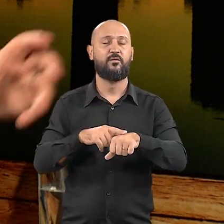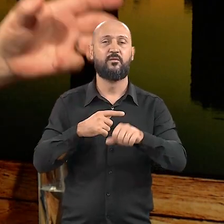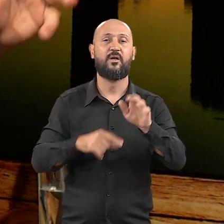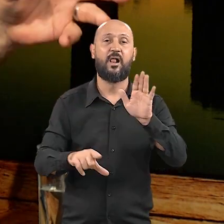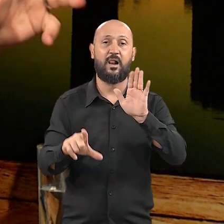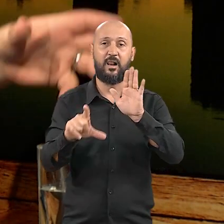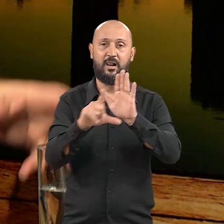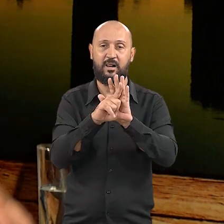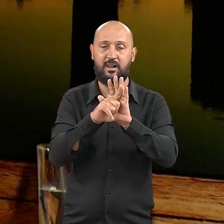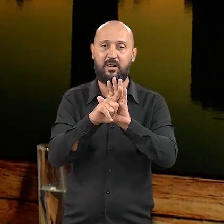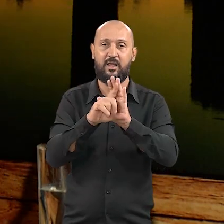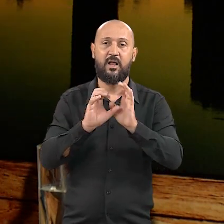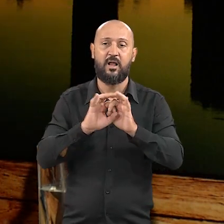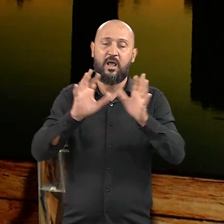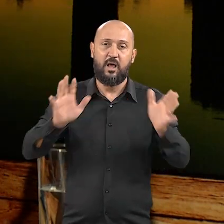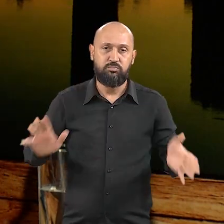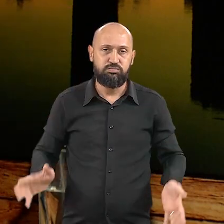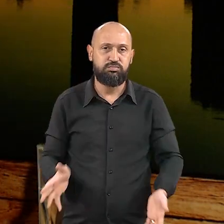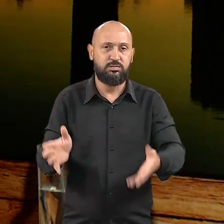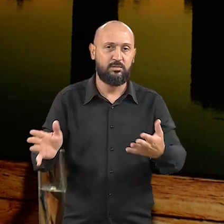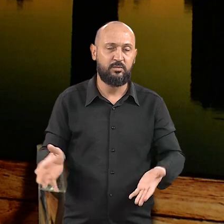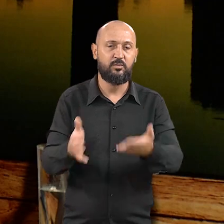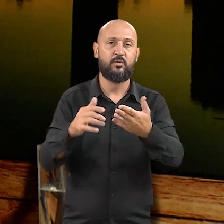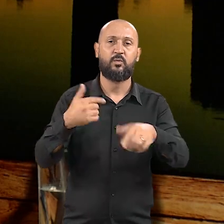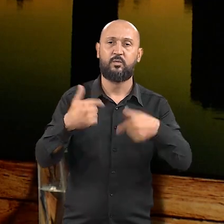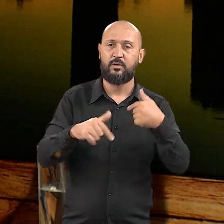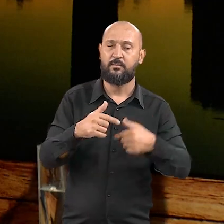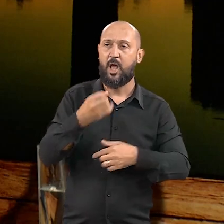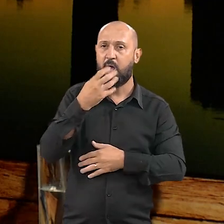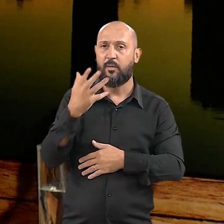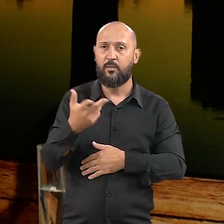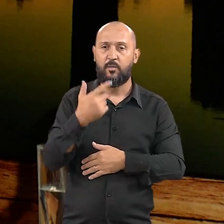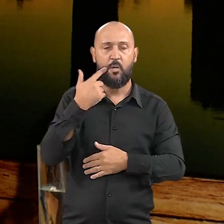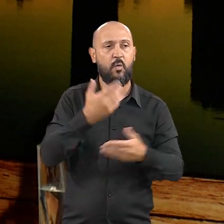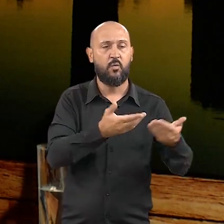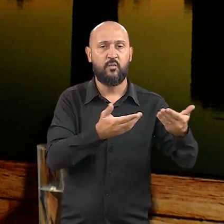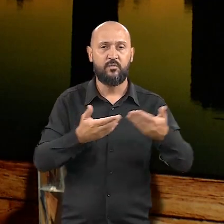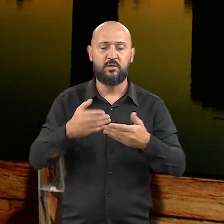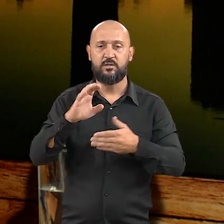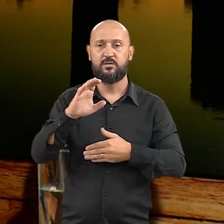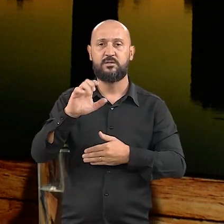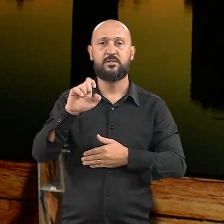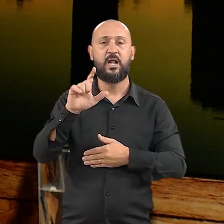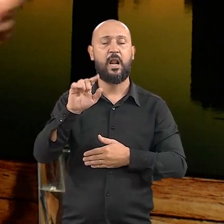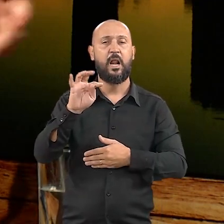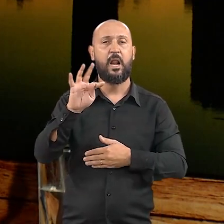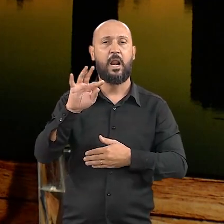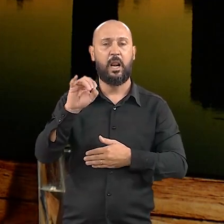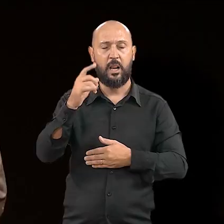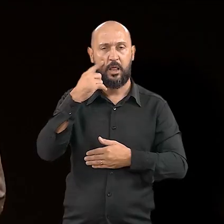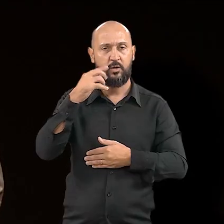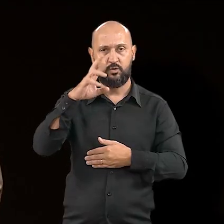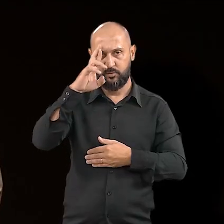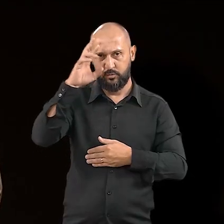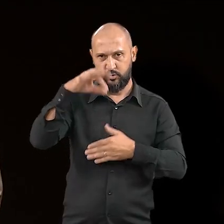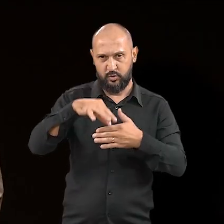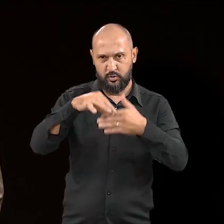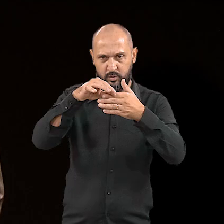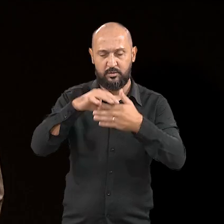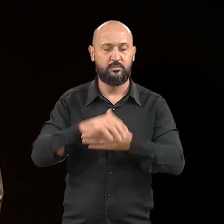leis de incentivo permitiram ali um trabalho bem feito. Convidei o Celito Espíndola para ser o diretor. Olha